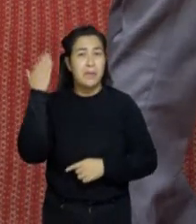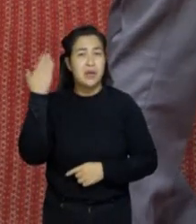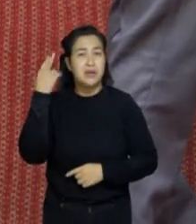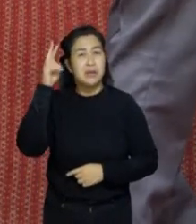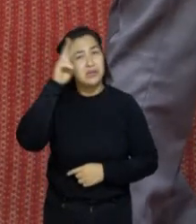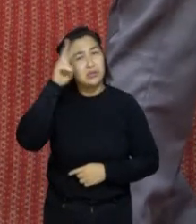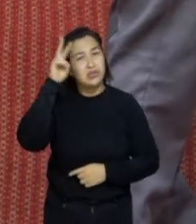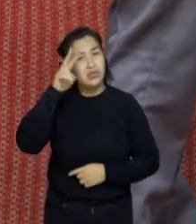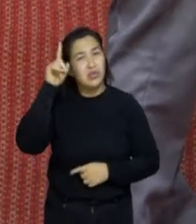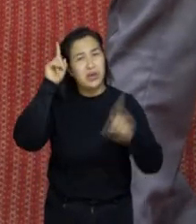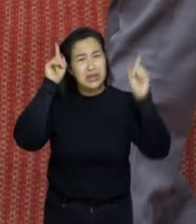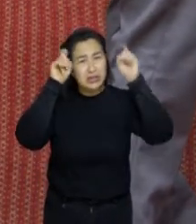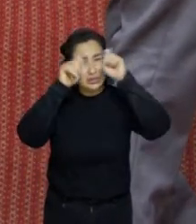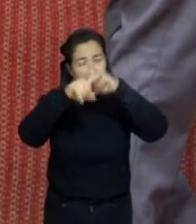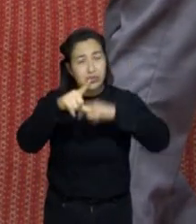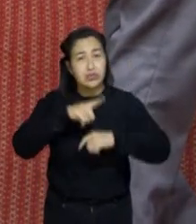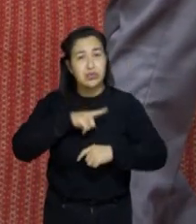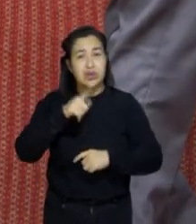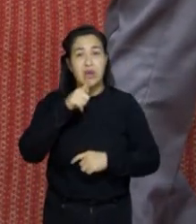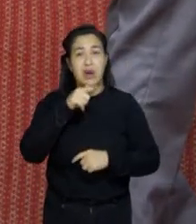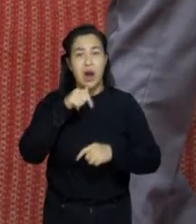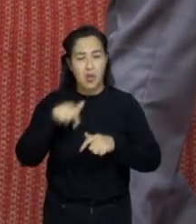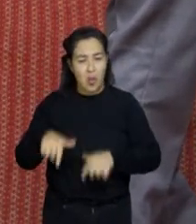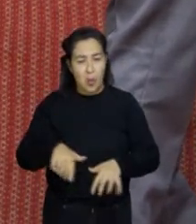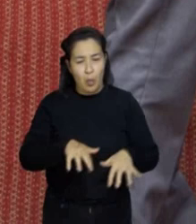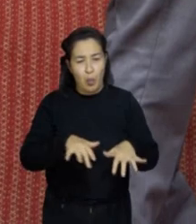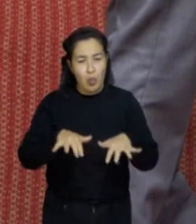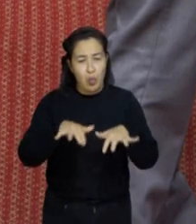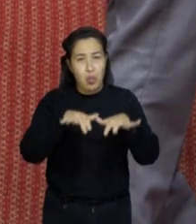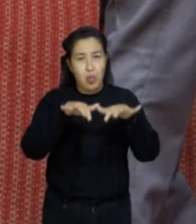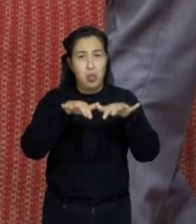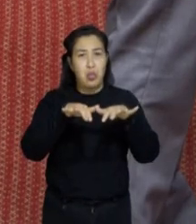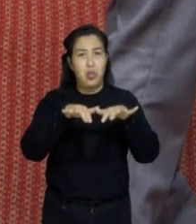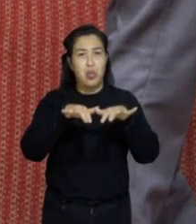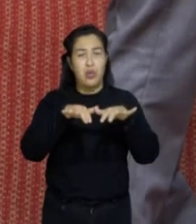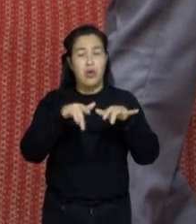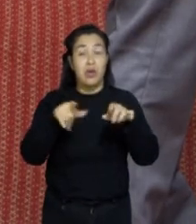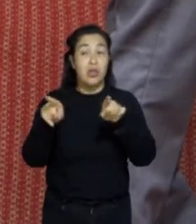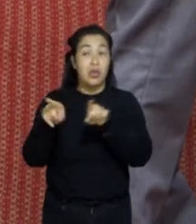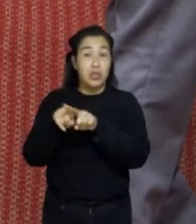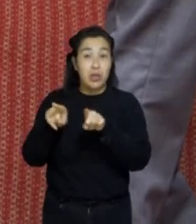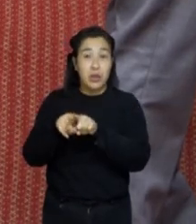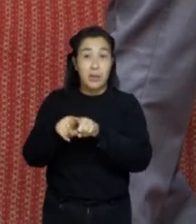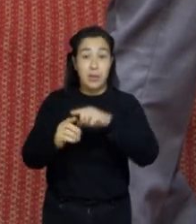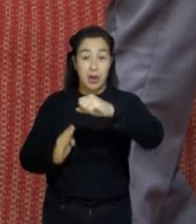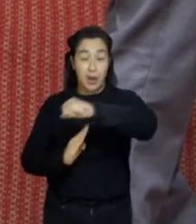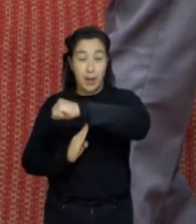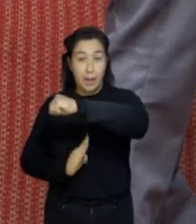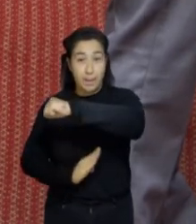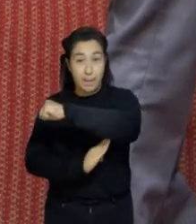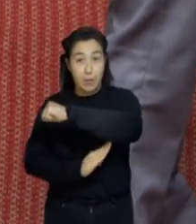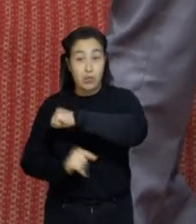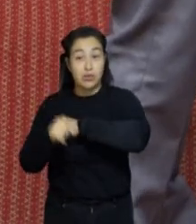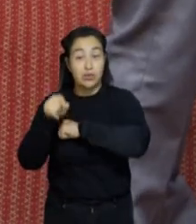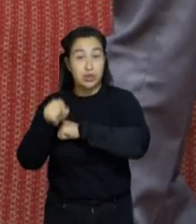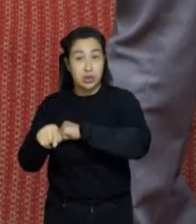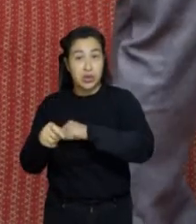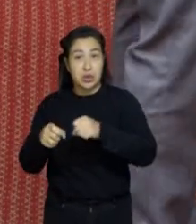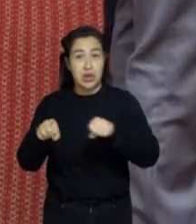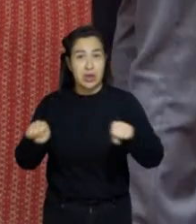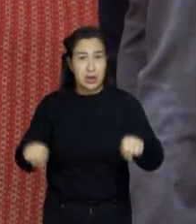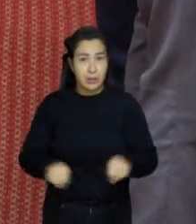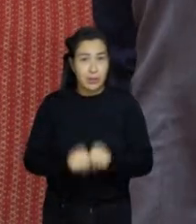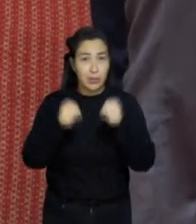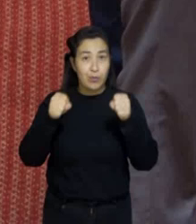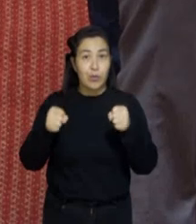cheias, quando tivemos uma ponte que praticamente rompeu ali, ligando Porto Belo e Bombinhas, a ND esteve presente, levando as